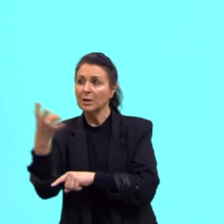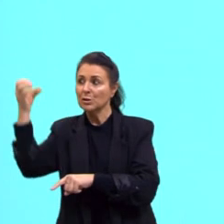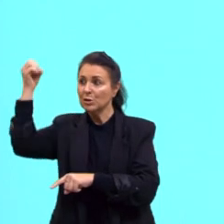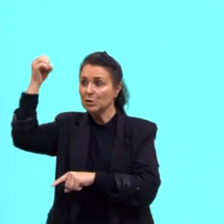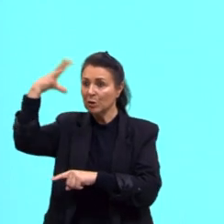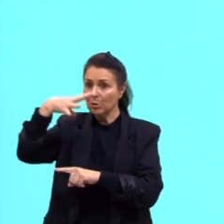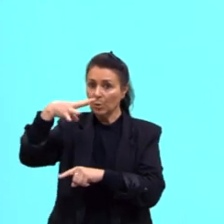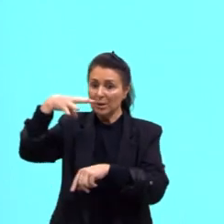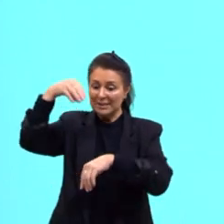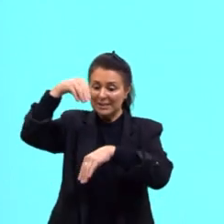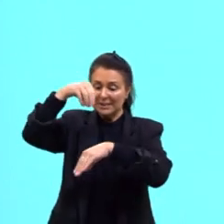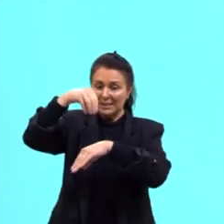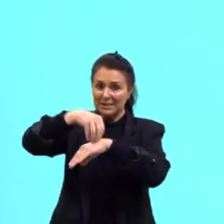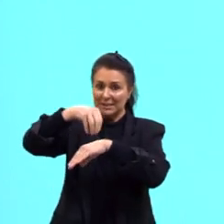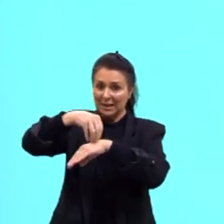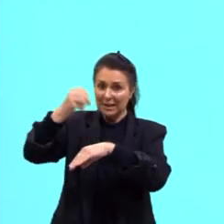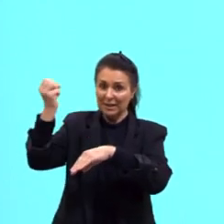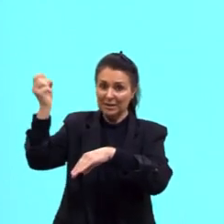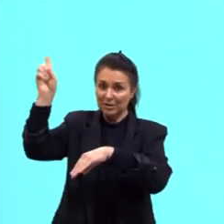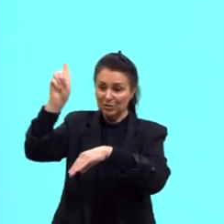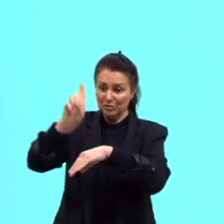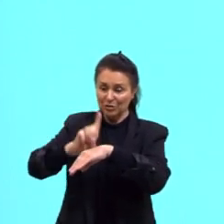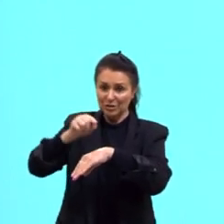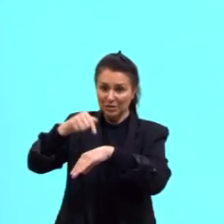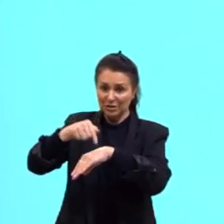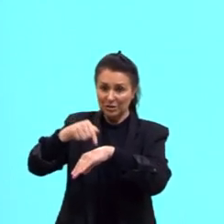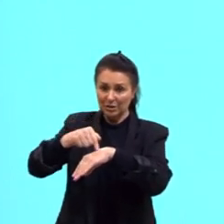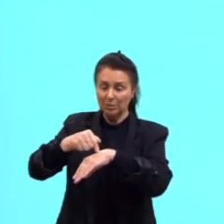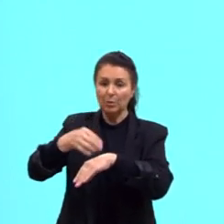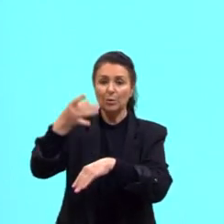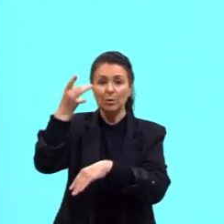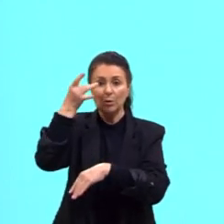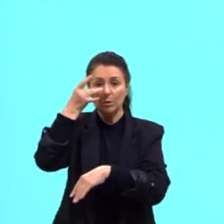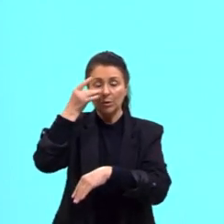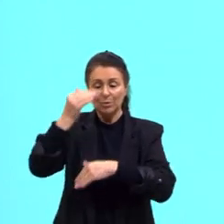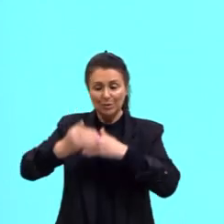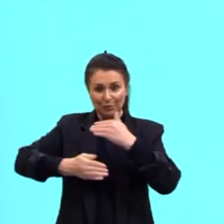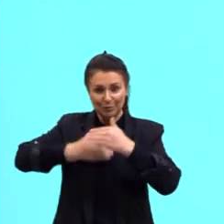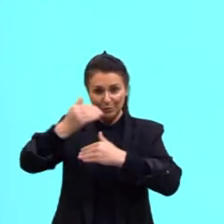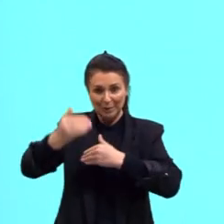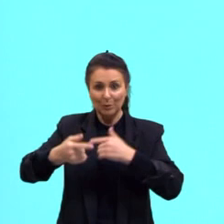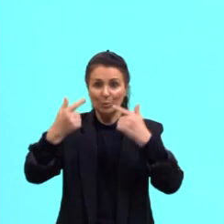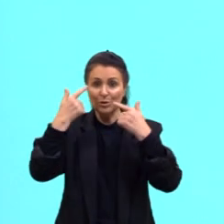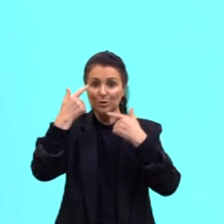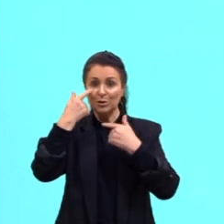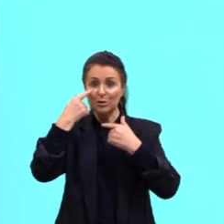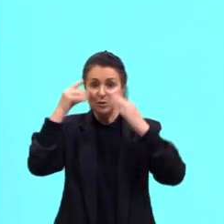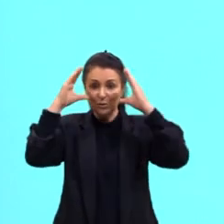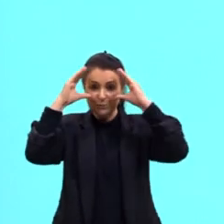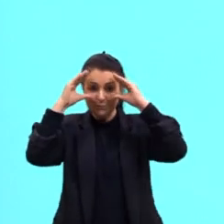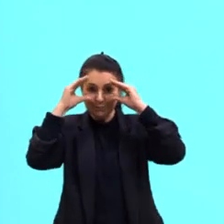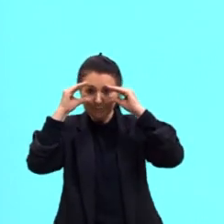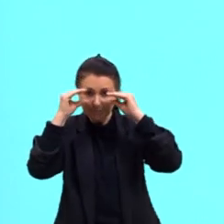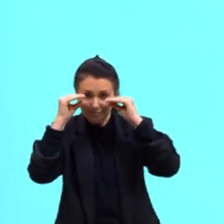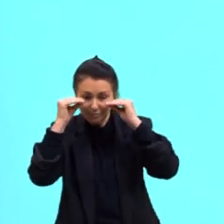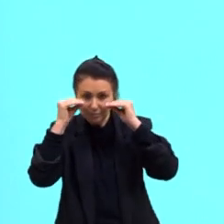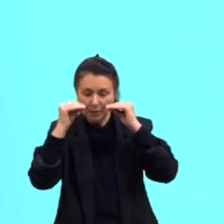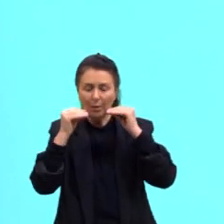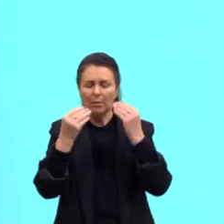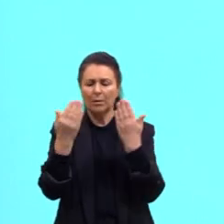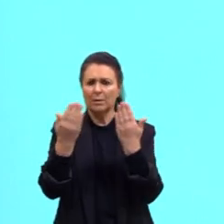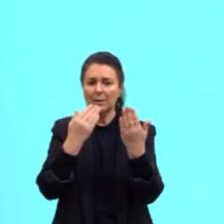incide sobre ele durante um teste de controle para o desenvolvimento de novas lentes fotocromaticas foram